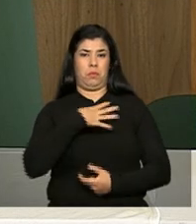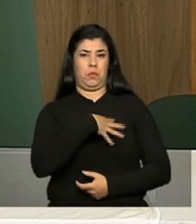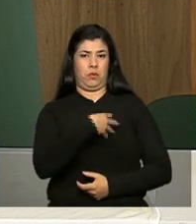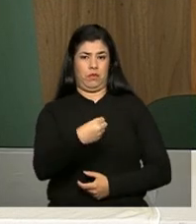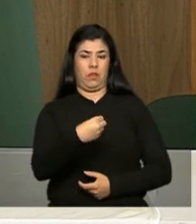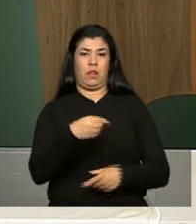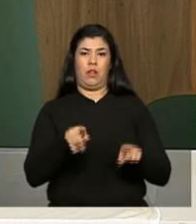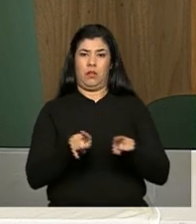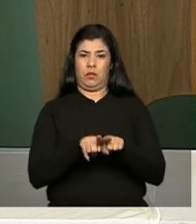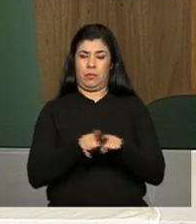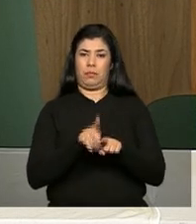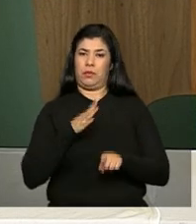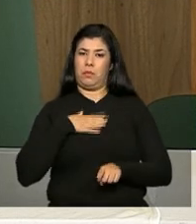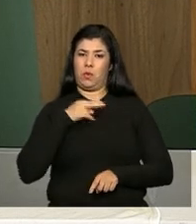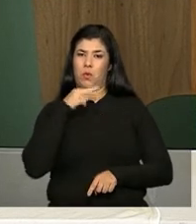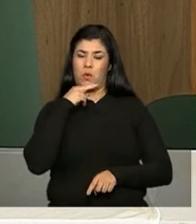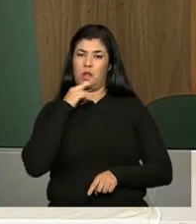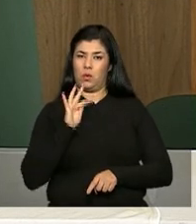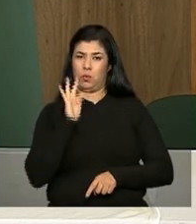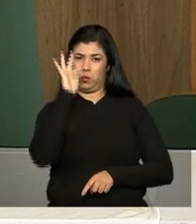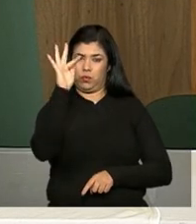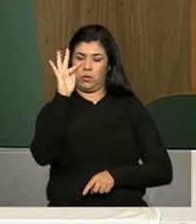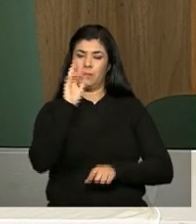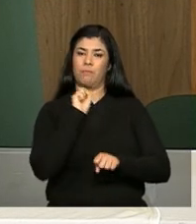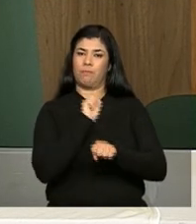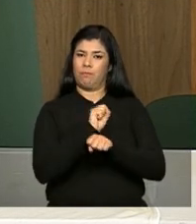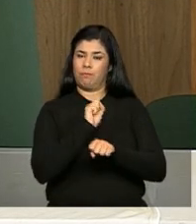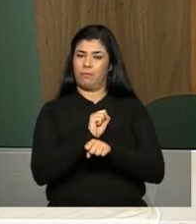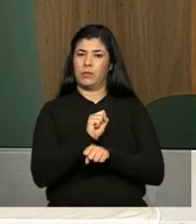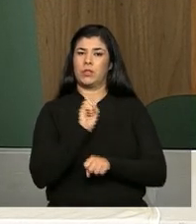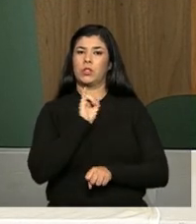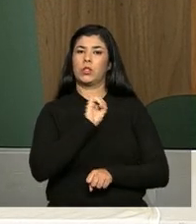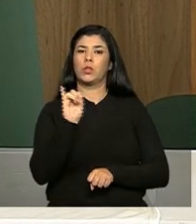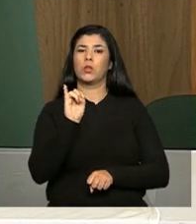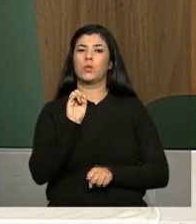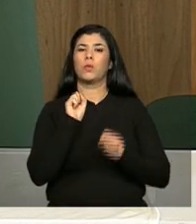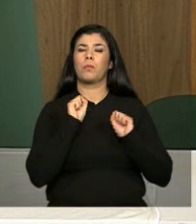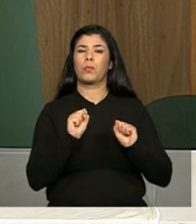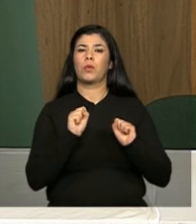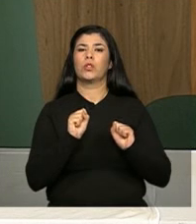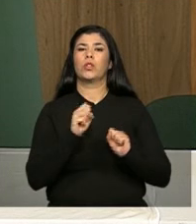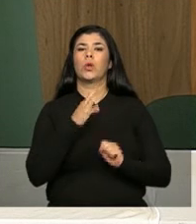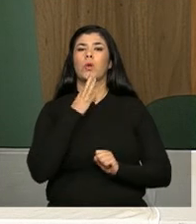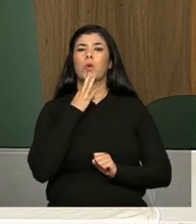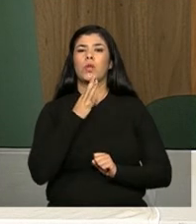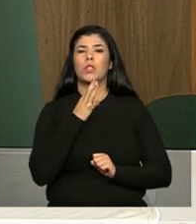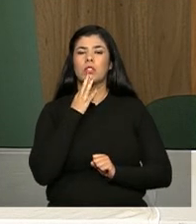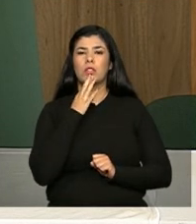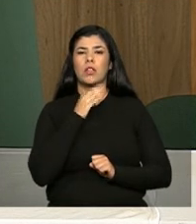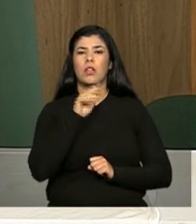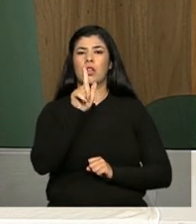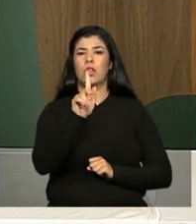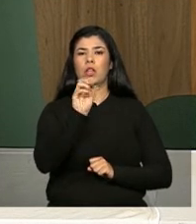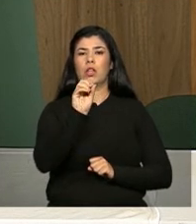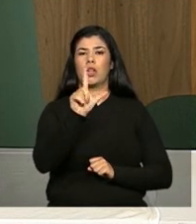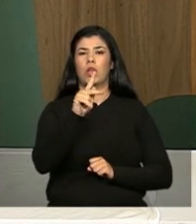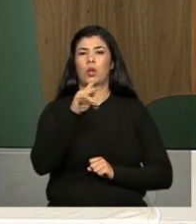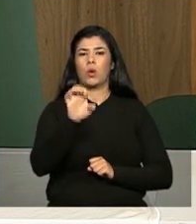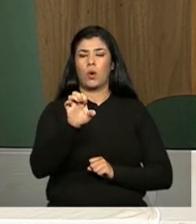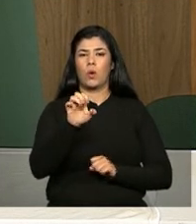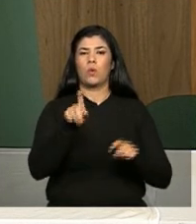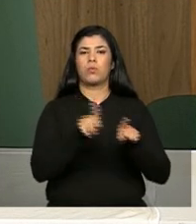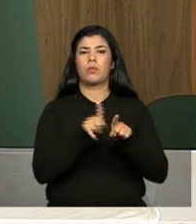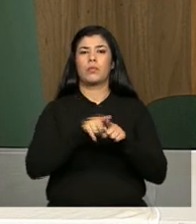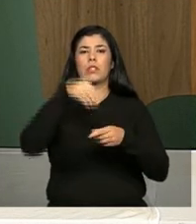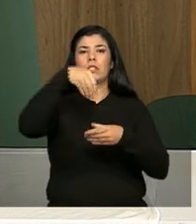e as minhas netas Espero que elas Eu também só venham conhecer igual em regime de exceção pelo livro de História